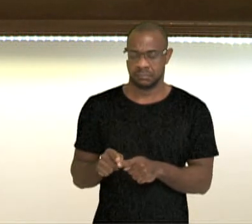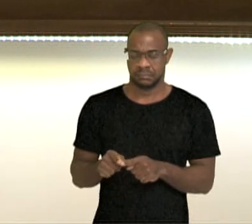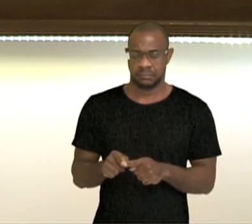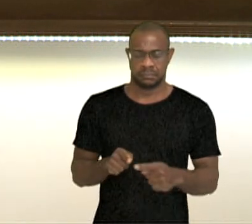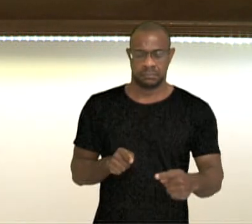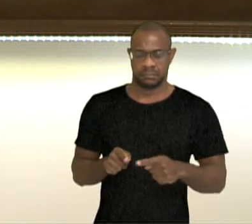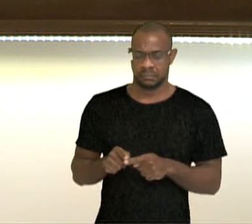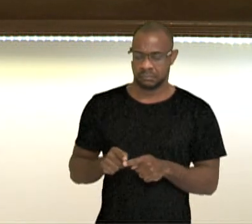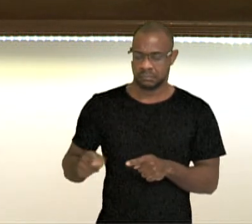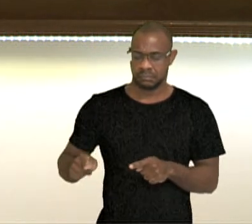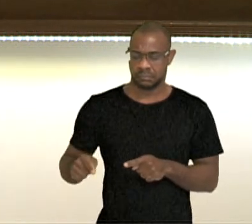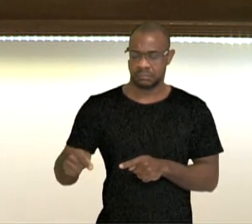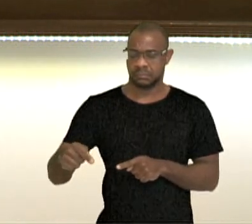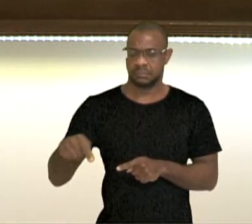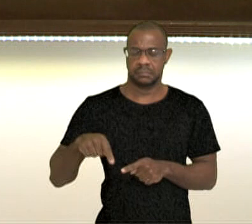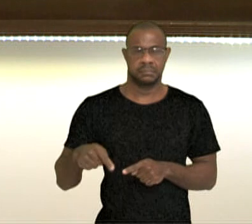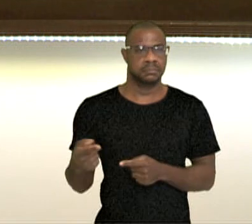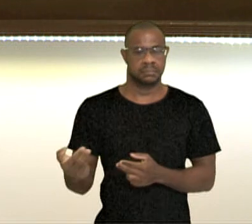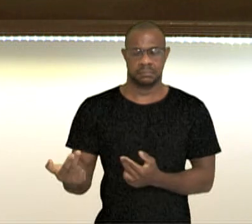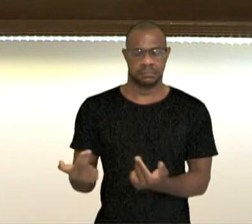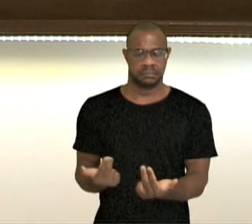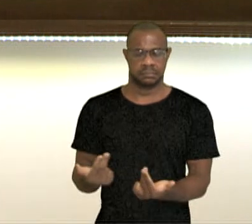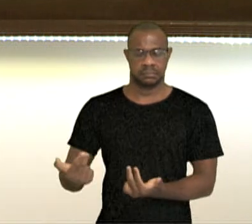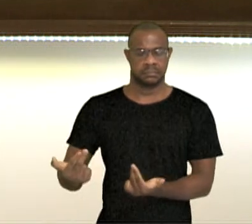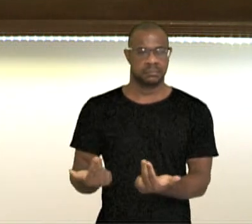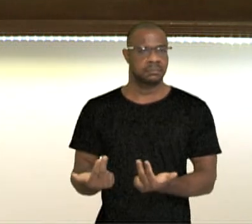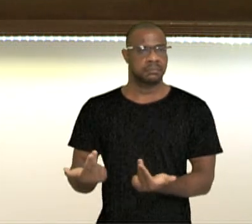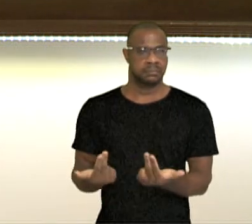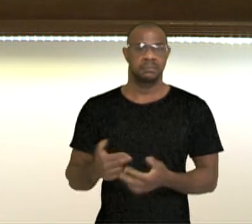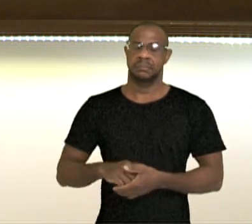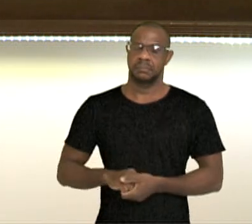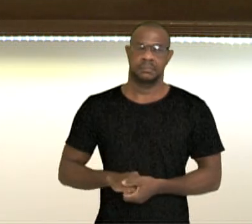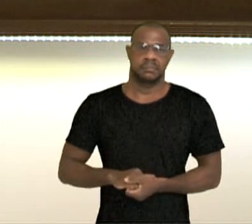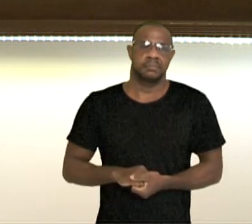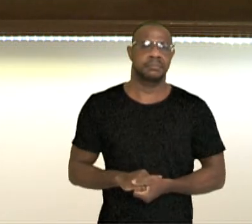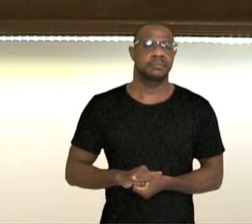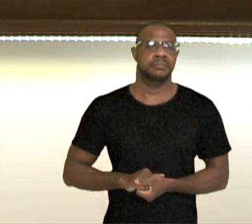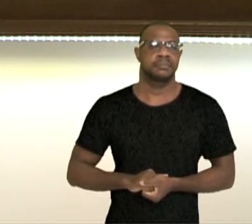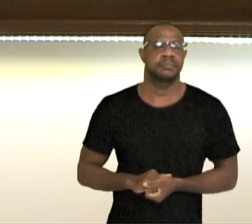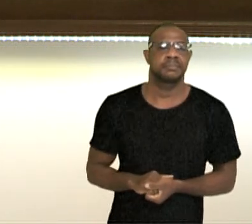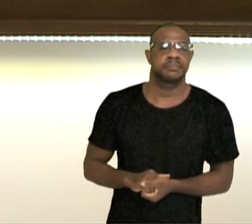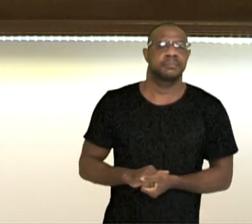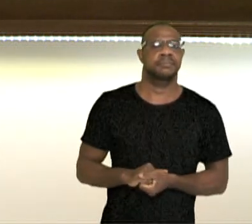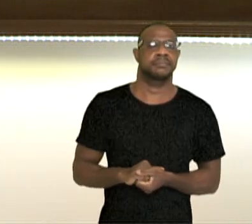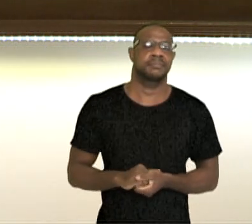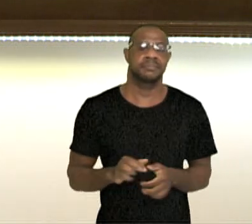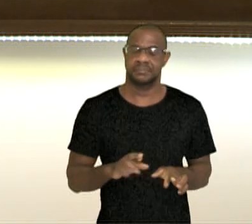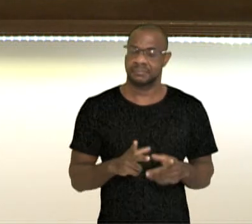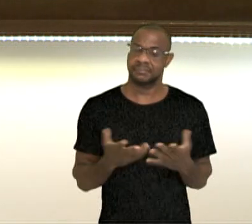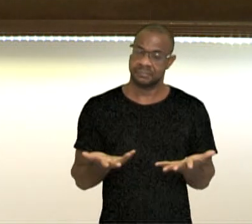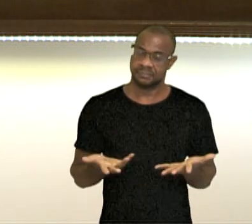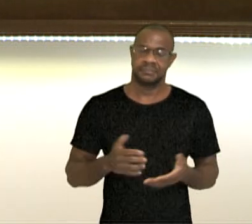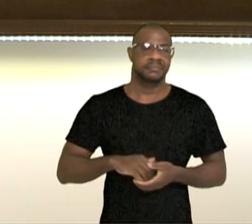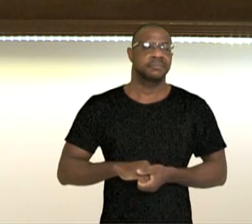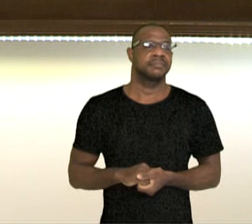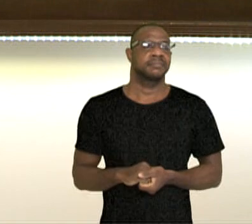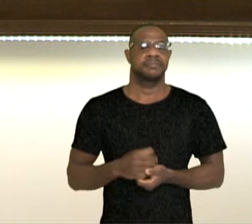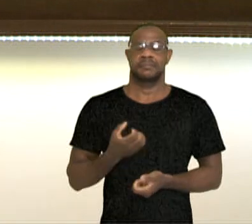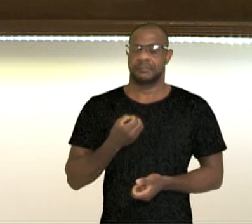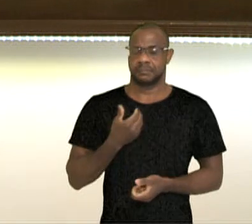essa medida e essa medida são iguais. Essa é a diferença entre eles, tá bom? Acertaram? Que